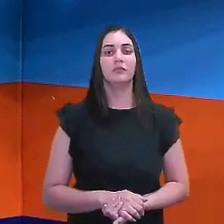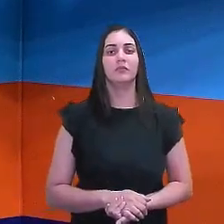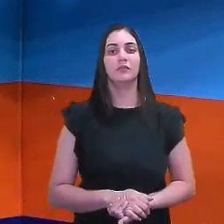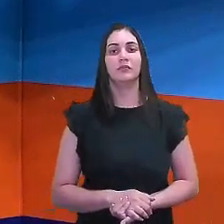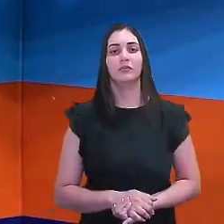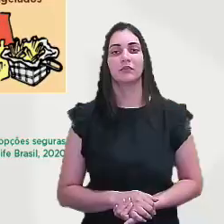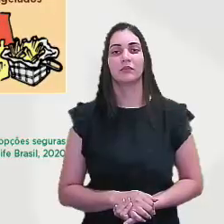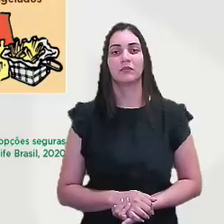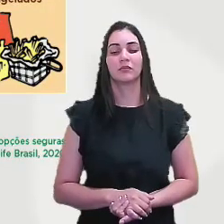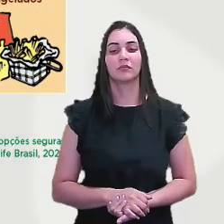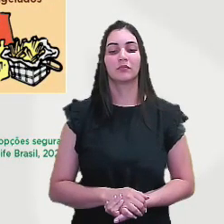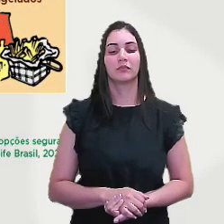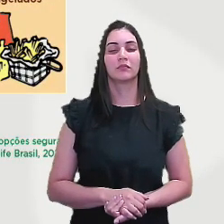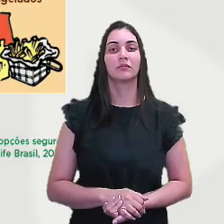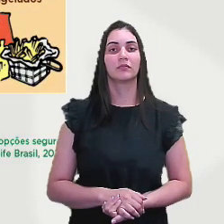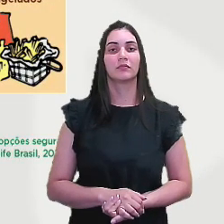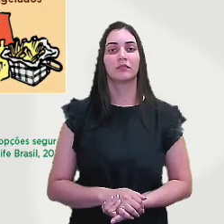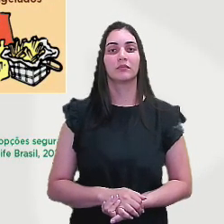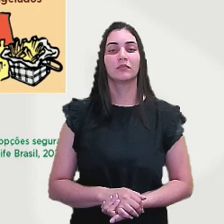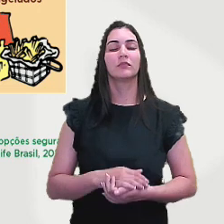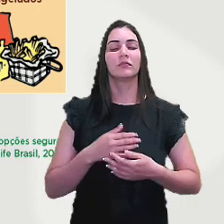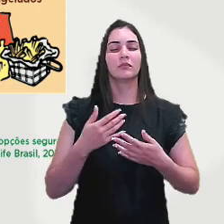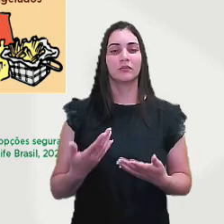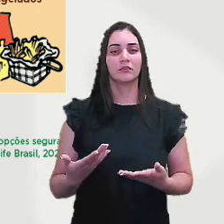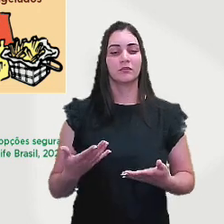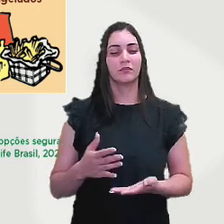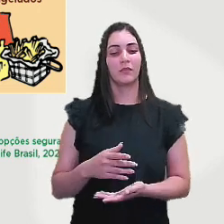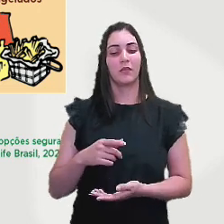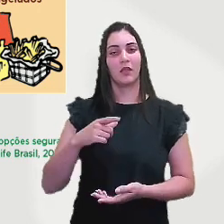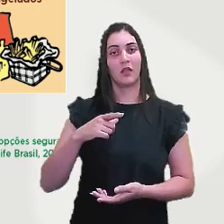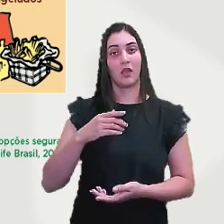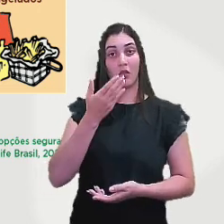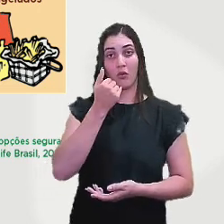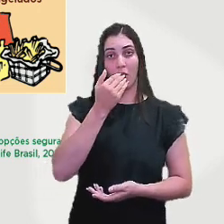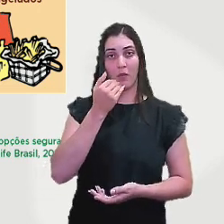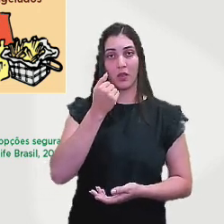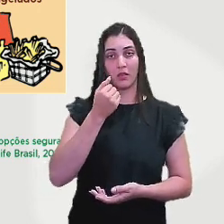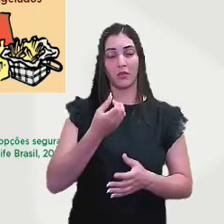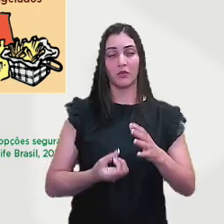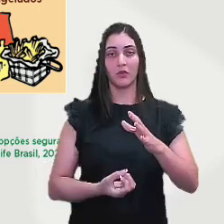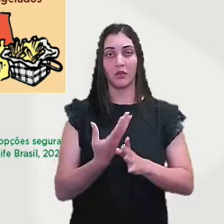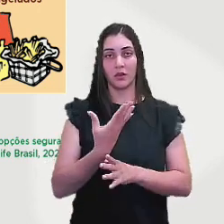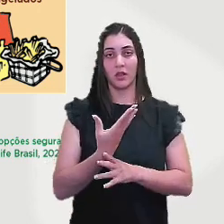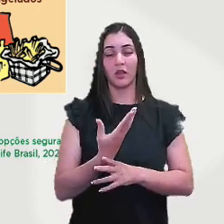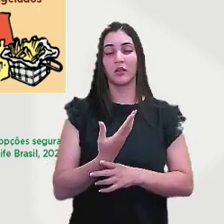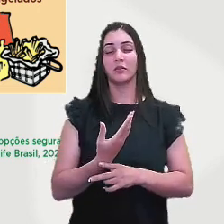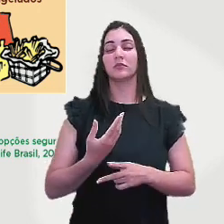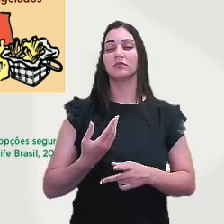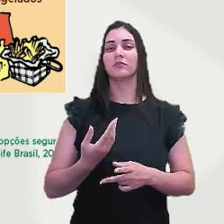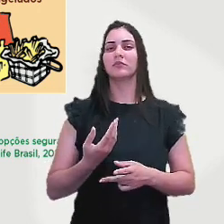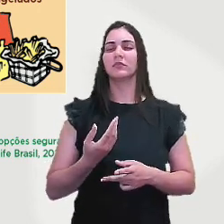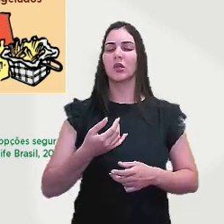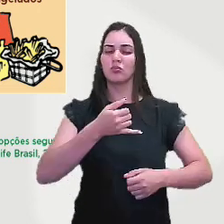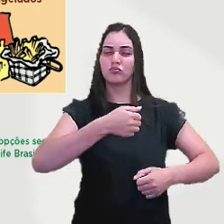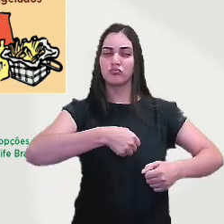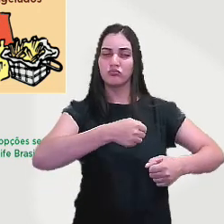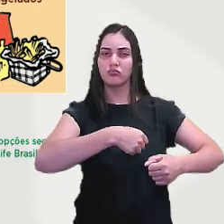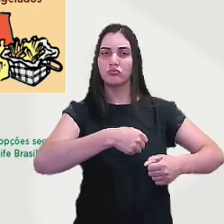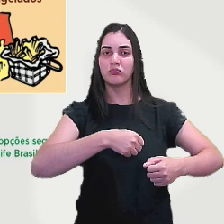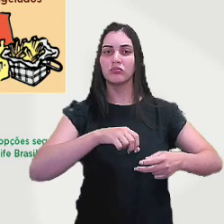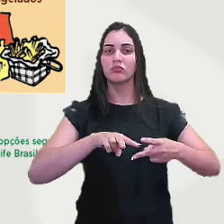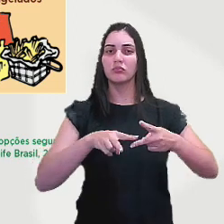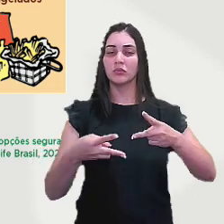imagem aí logo, para a gente não perder tempo. Alimentos produzidos com ingredientes transgênicos. Você vai ficar assim, tudo isso é